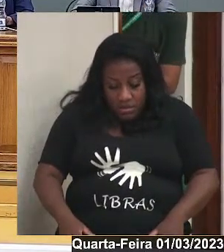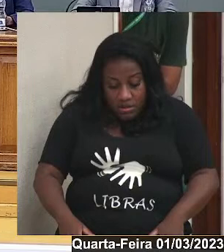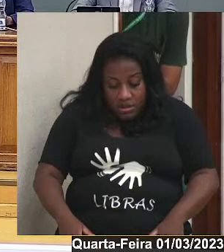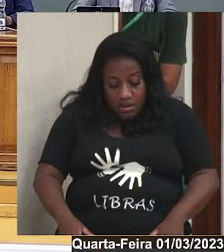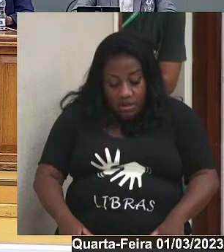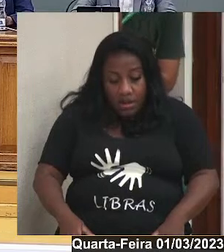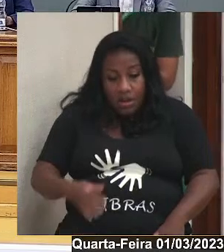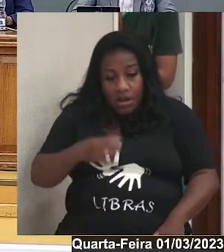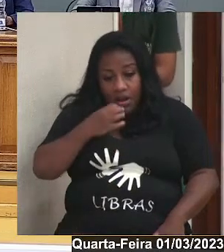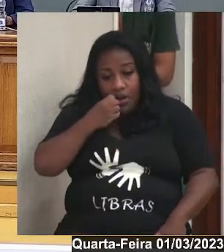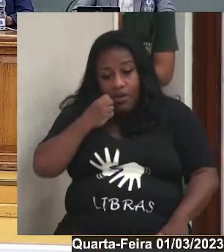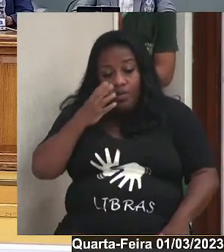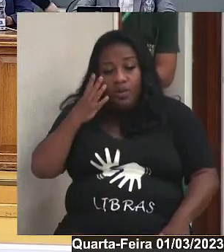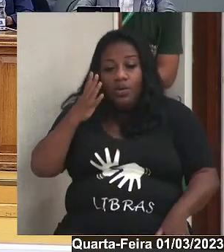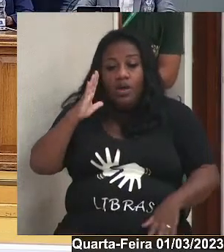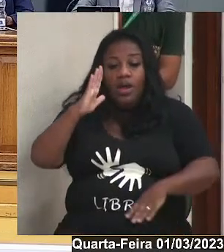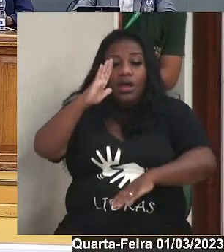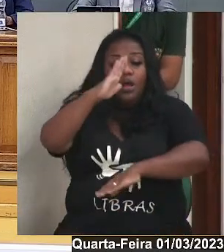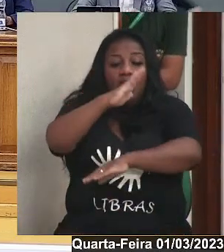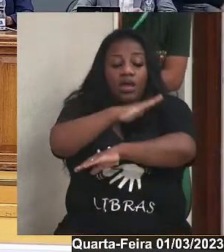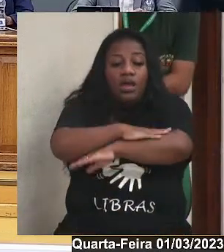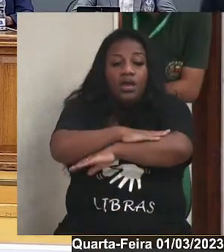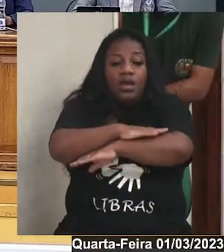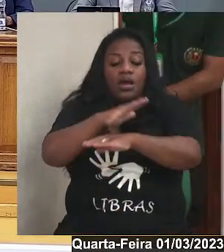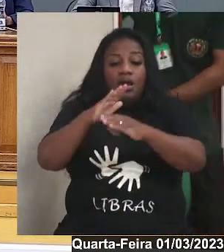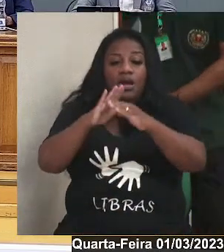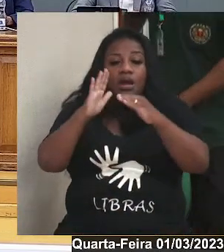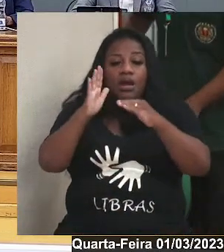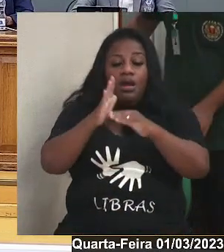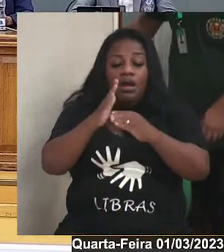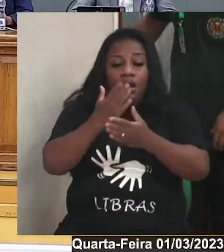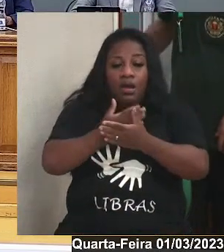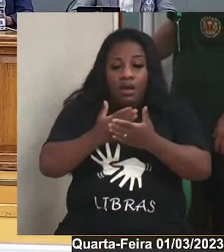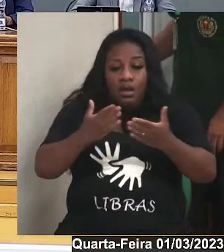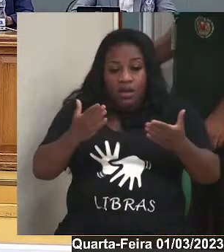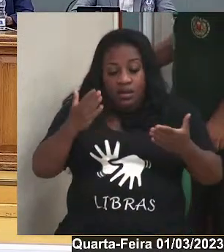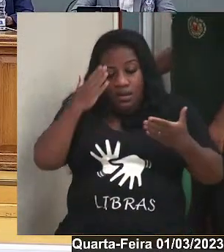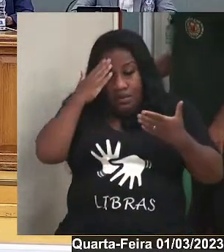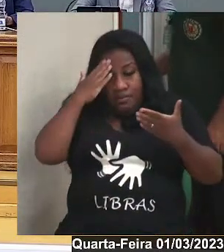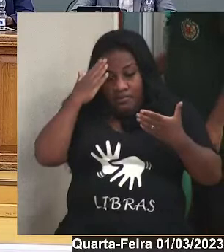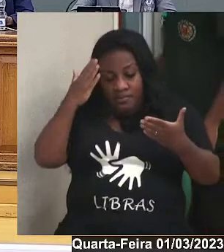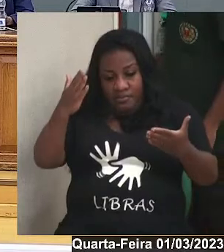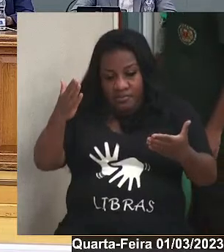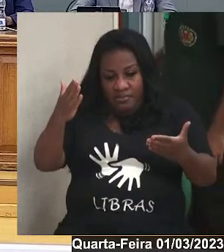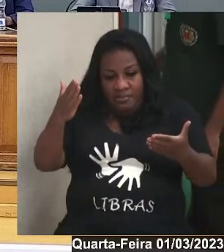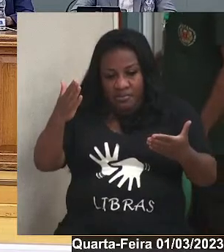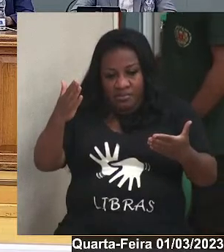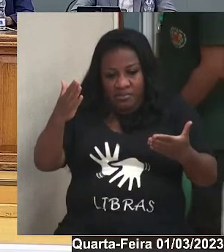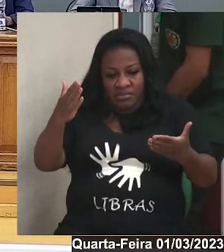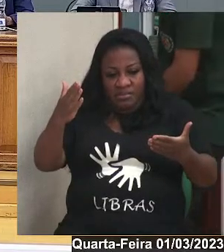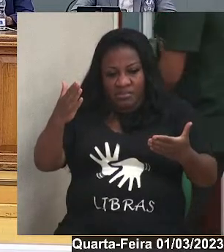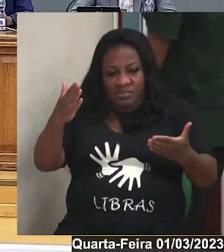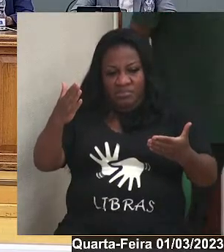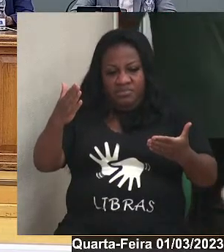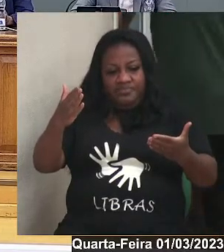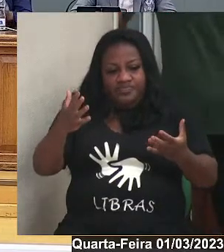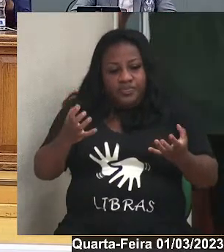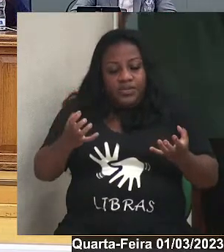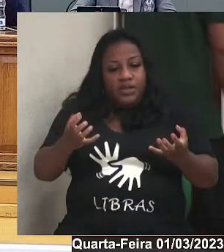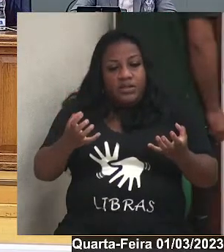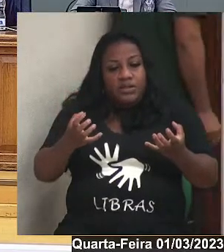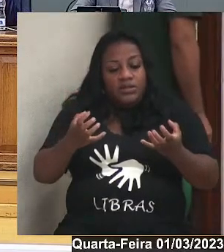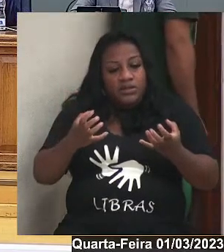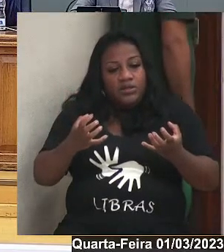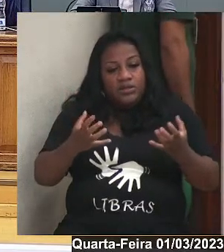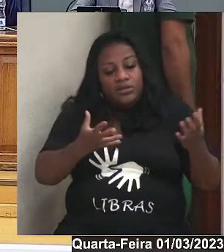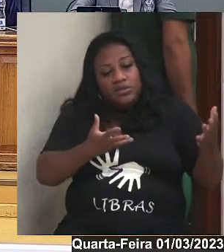Boa tarde a todos. Mais uma vez, muito obrigado. Quero agradecer a Deus a oportunidade de mais uma vez estar aqui. Quero cumprimentar